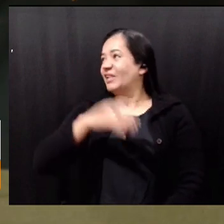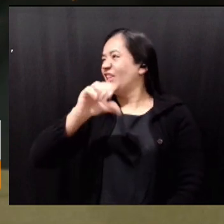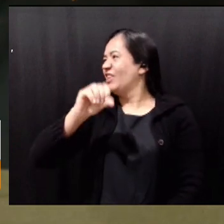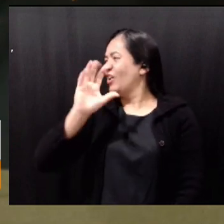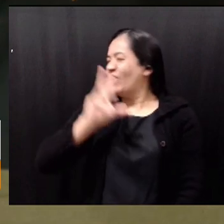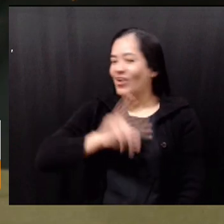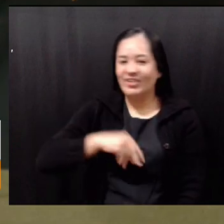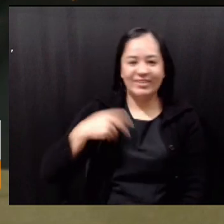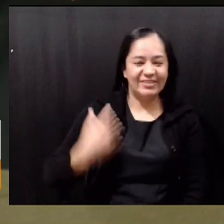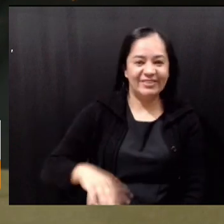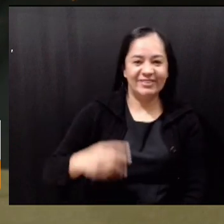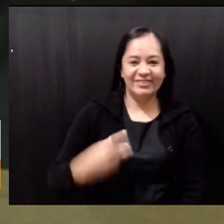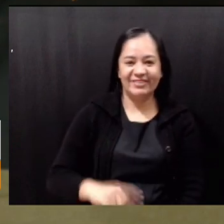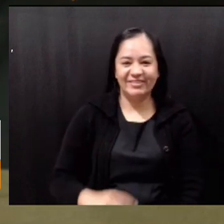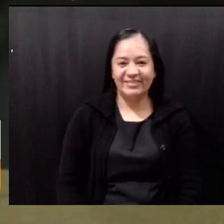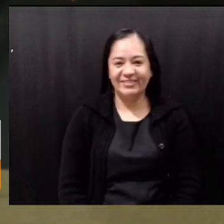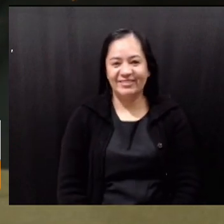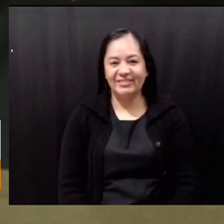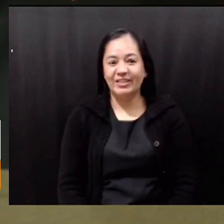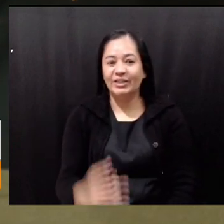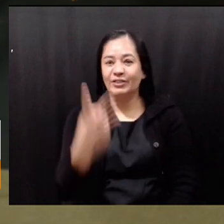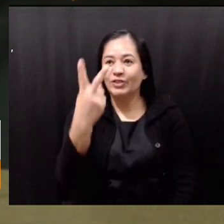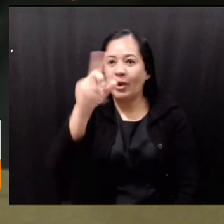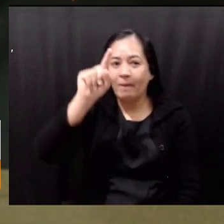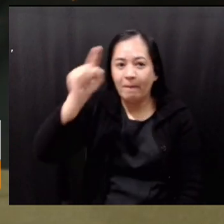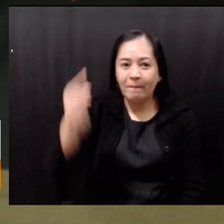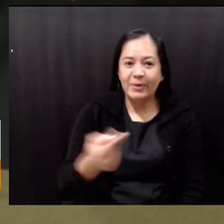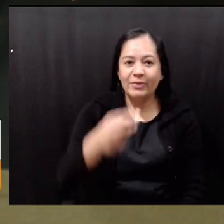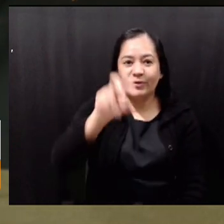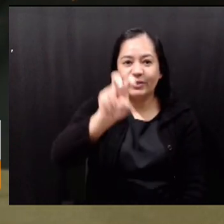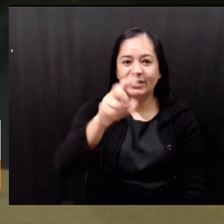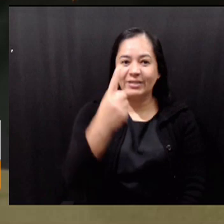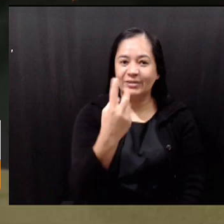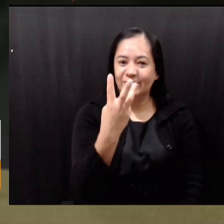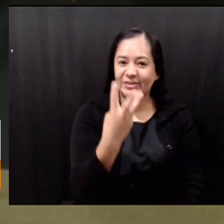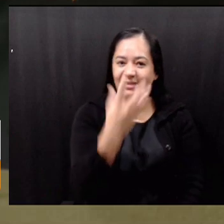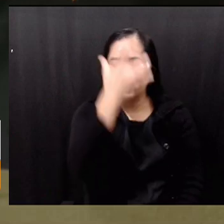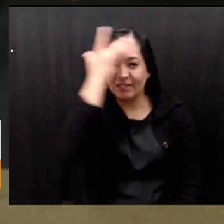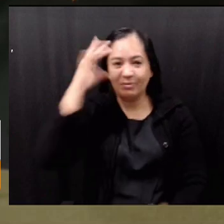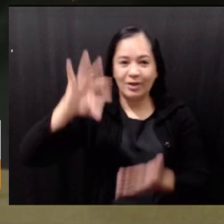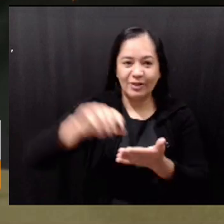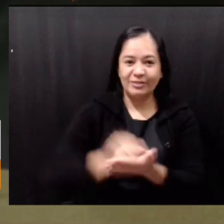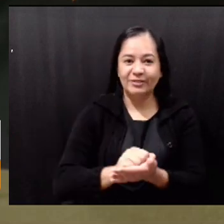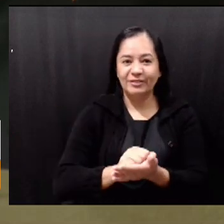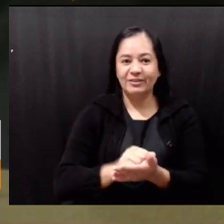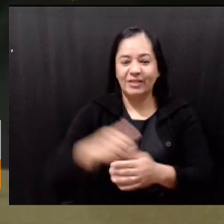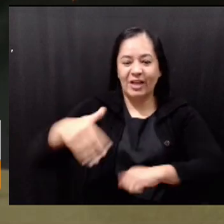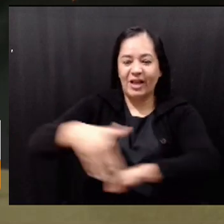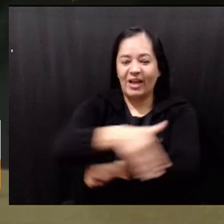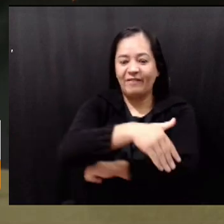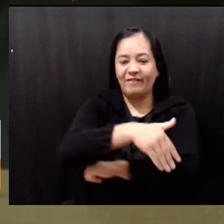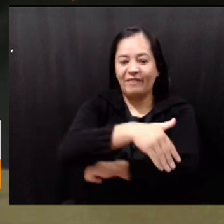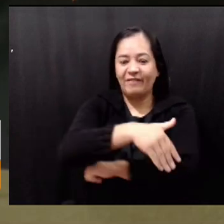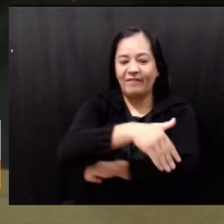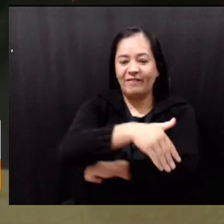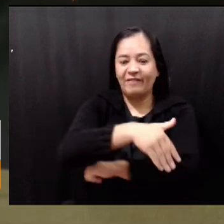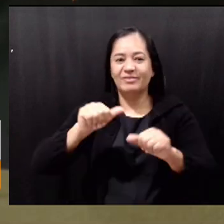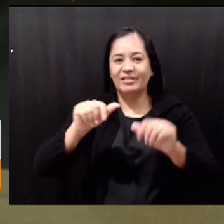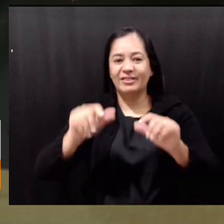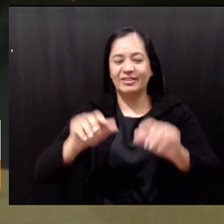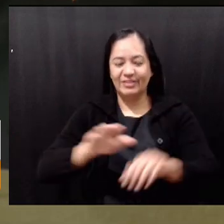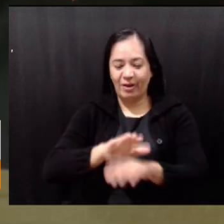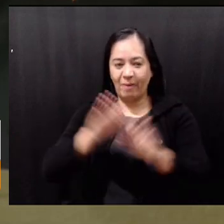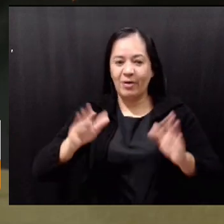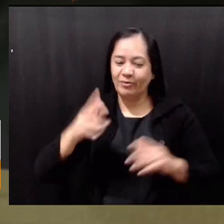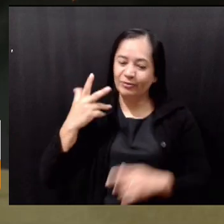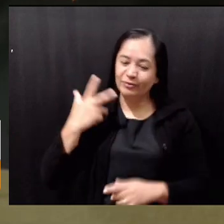Os 2.513 atletas inscritos transformaram a Avenida Norte Sul em um palco de superação e conquista. A participação dos